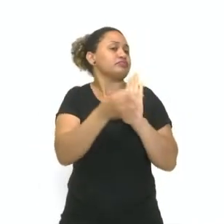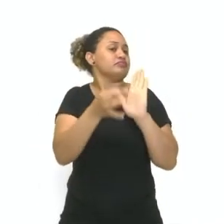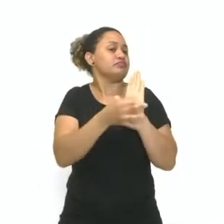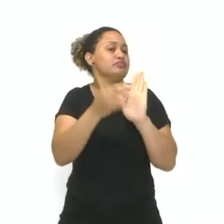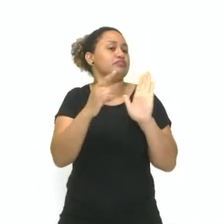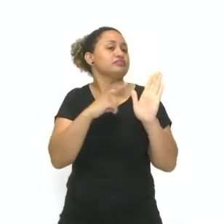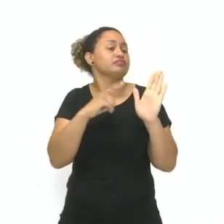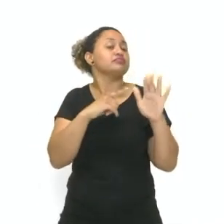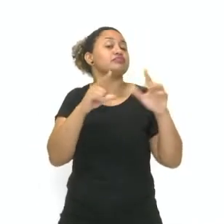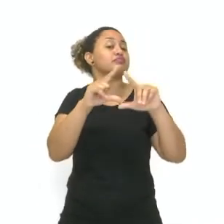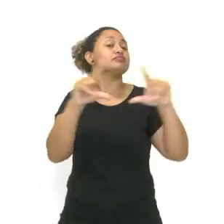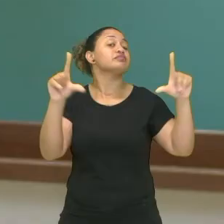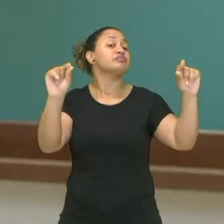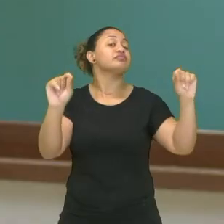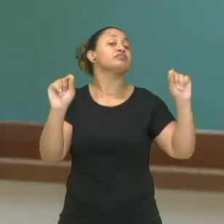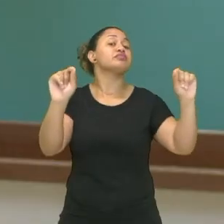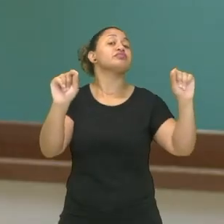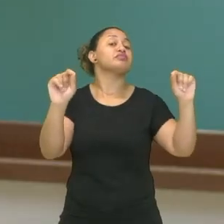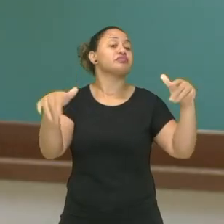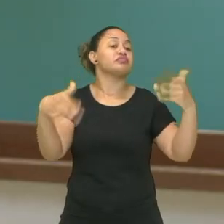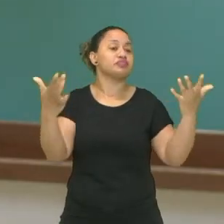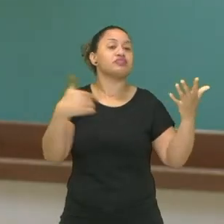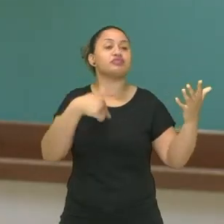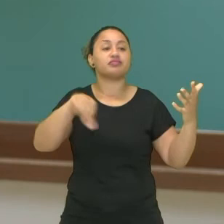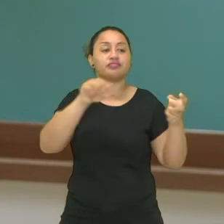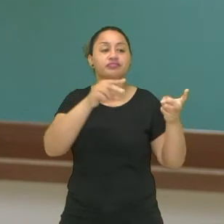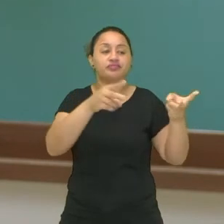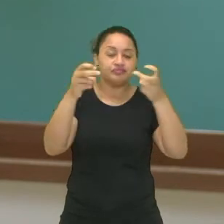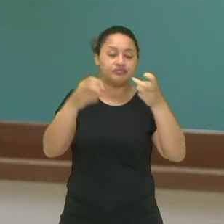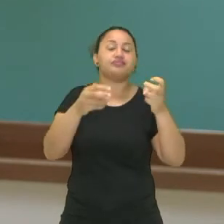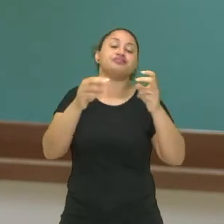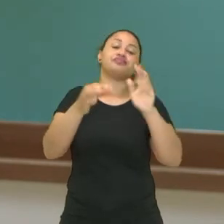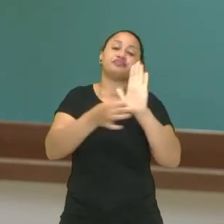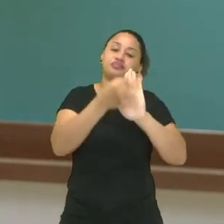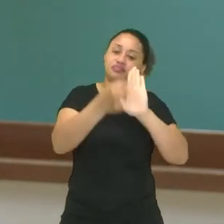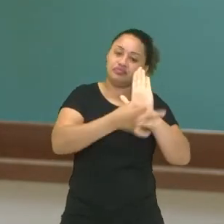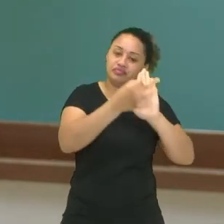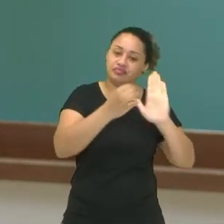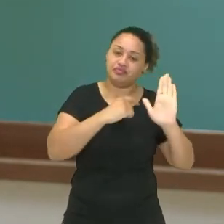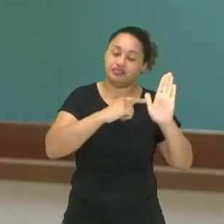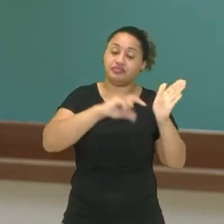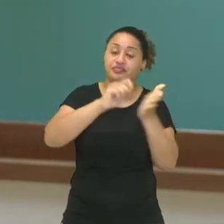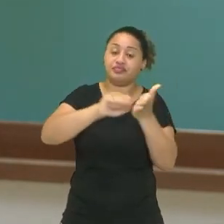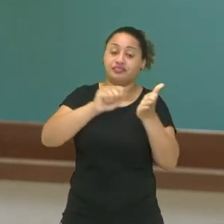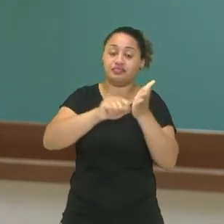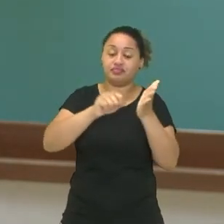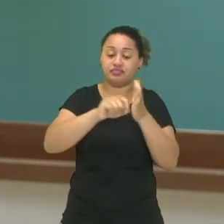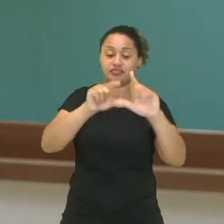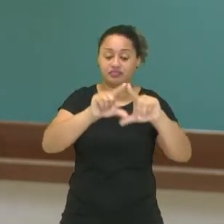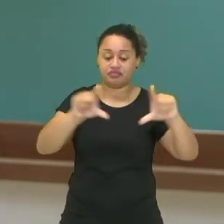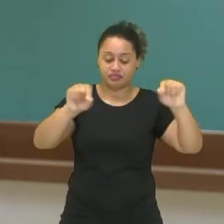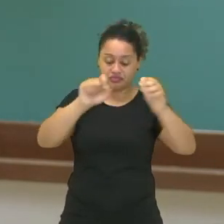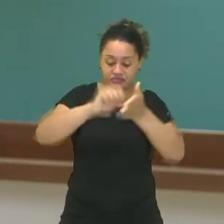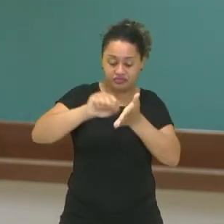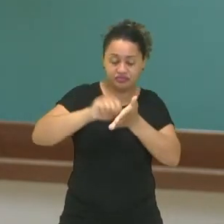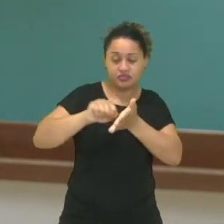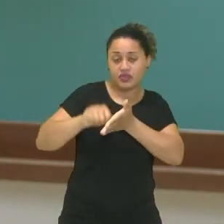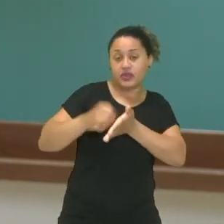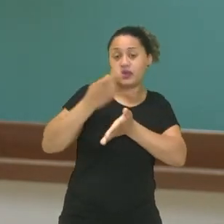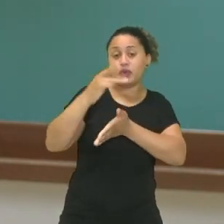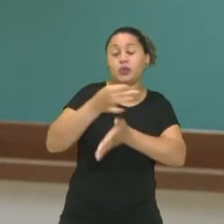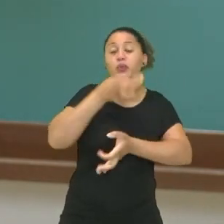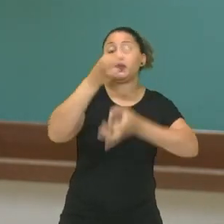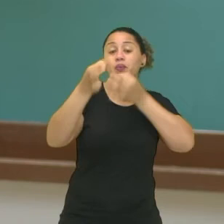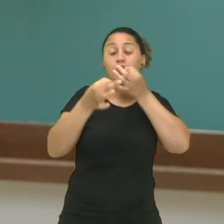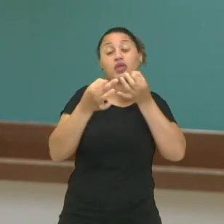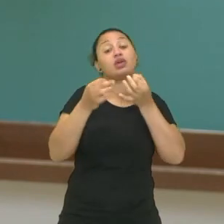passagem? Então, você vai identificar o argumento e escrever um parágrafo se posicionando